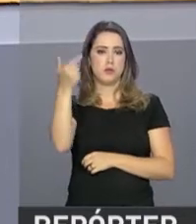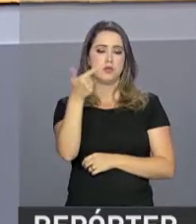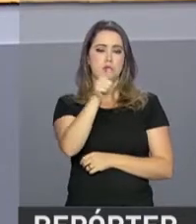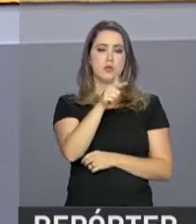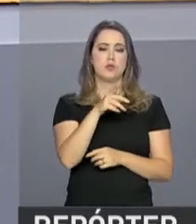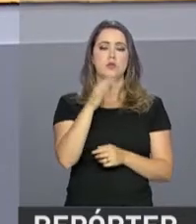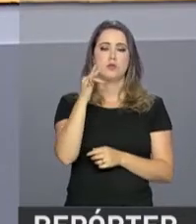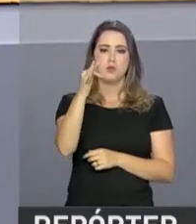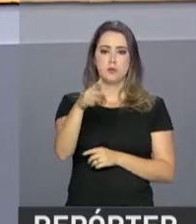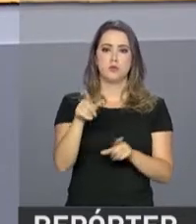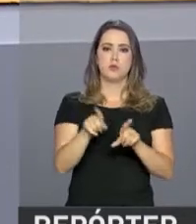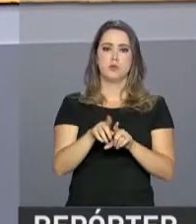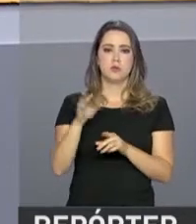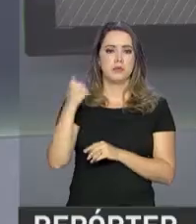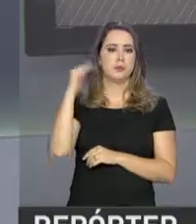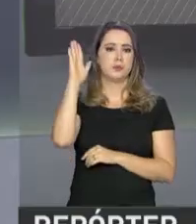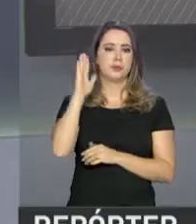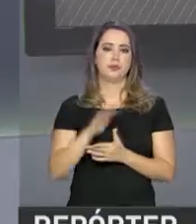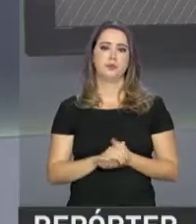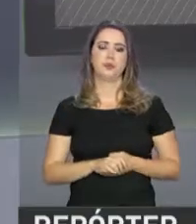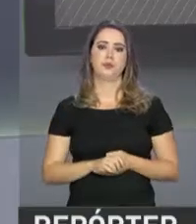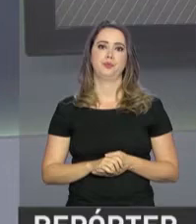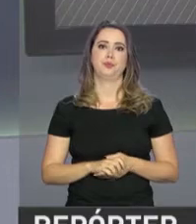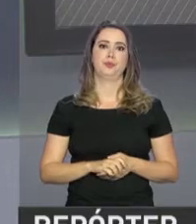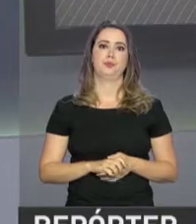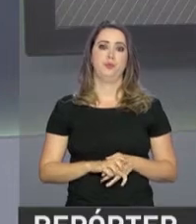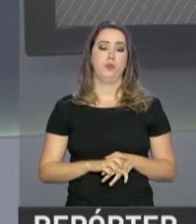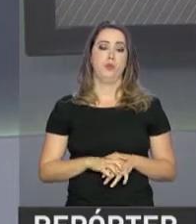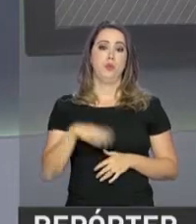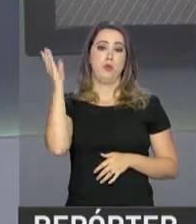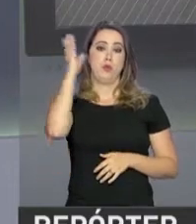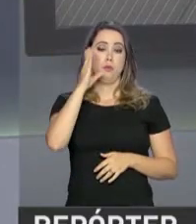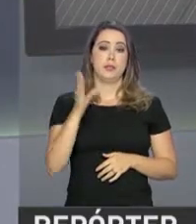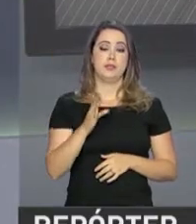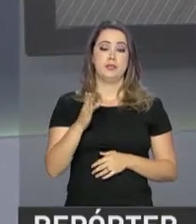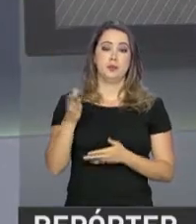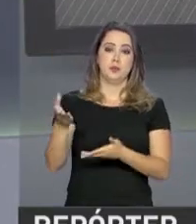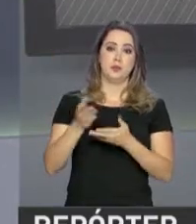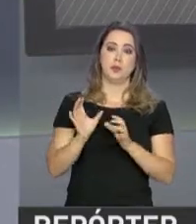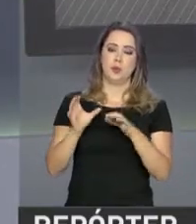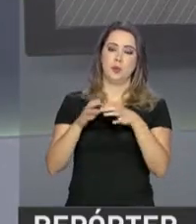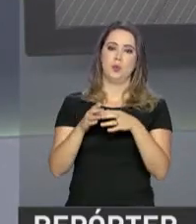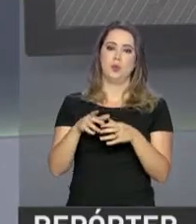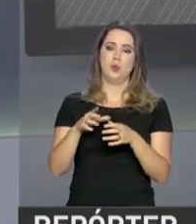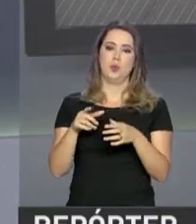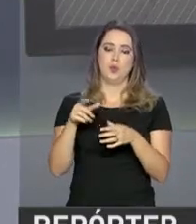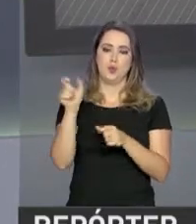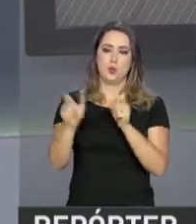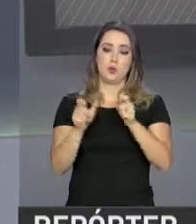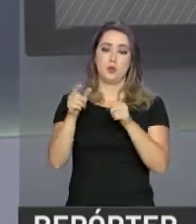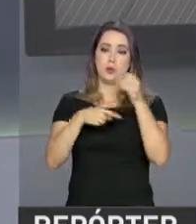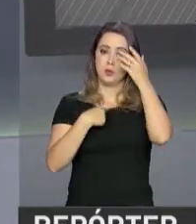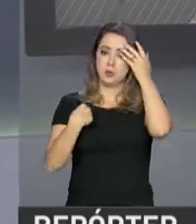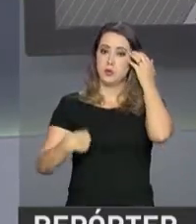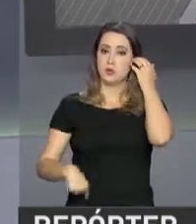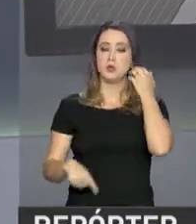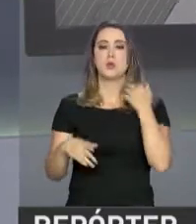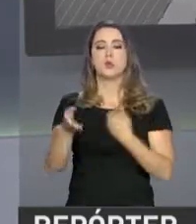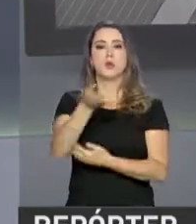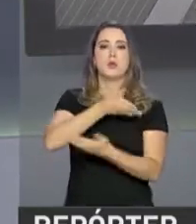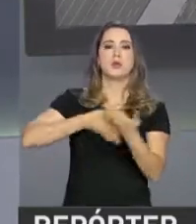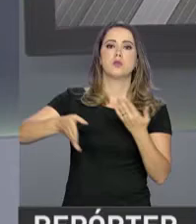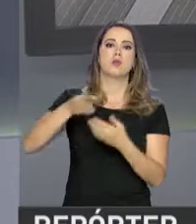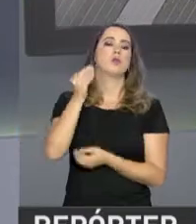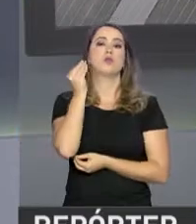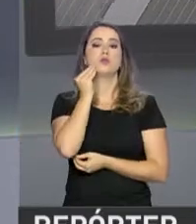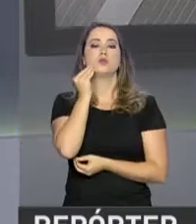estão programadas. E o Brasil recebeu uma delegação chinesa para troca de experiências e informações na